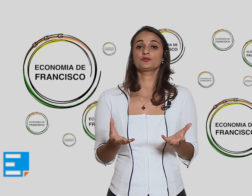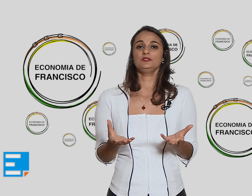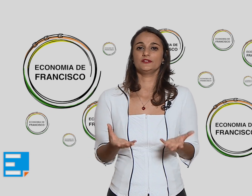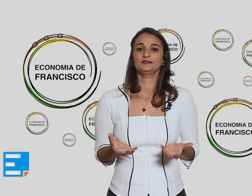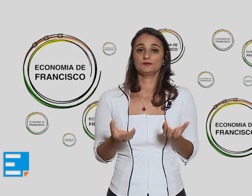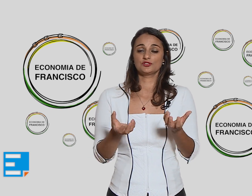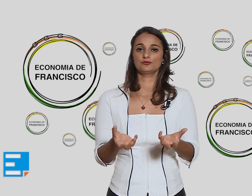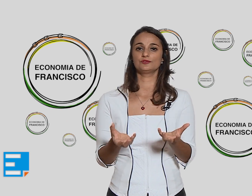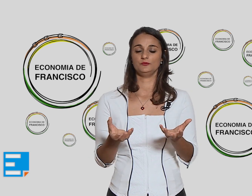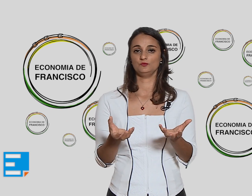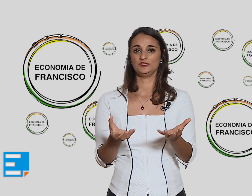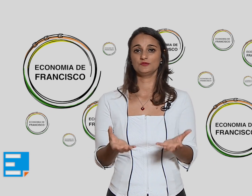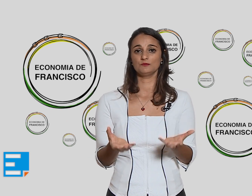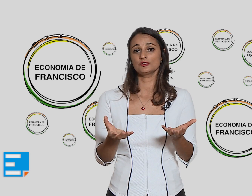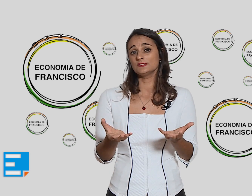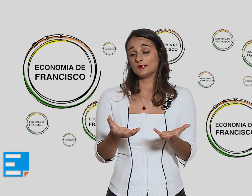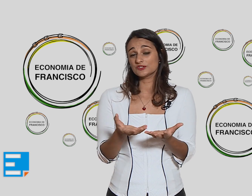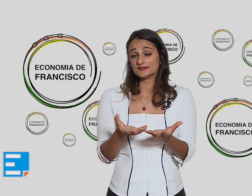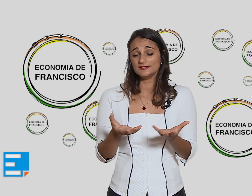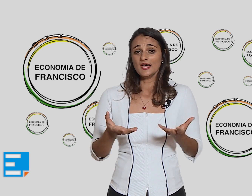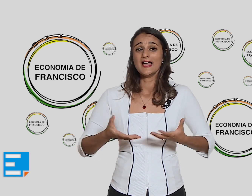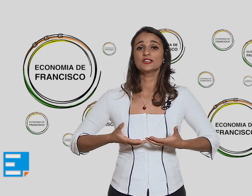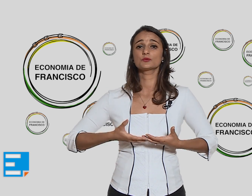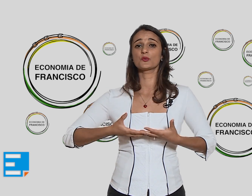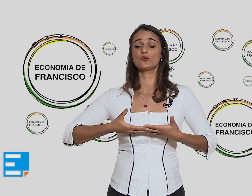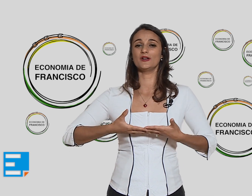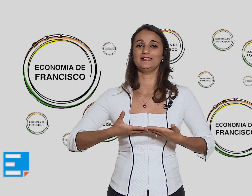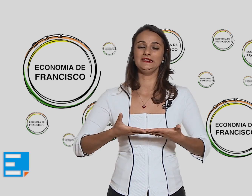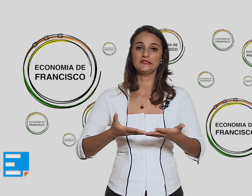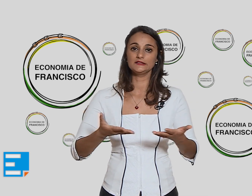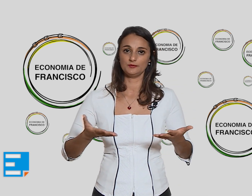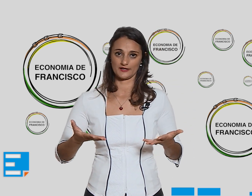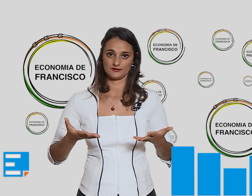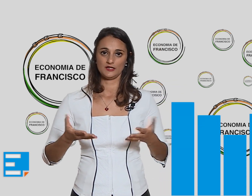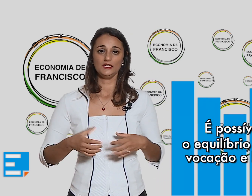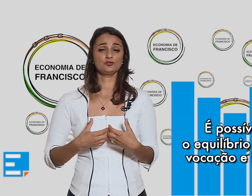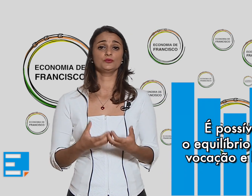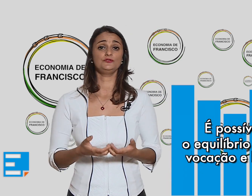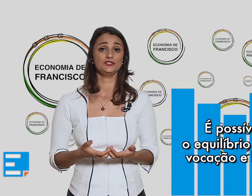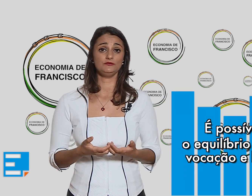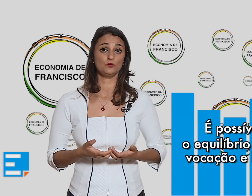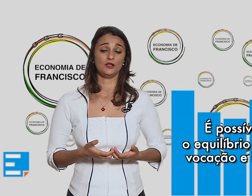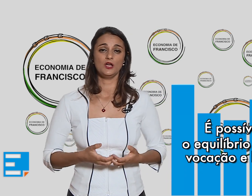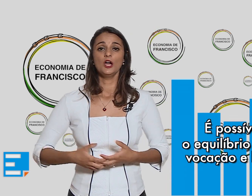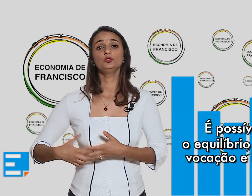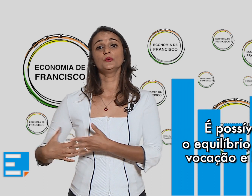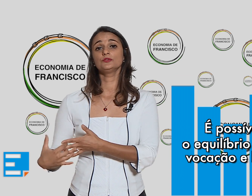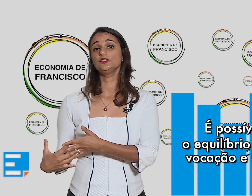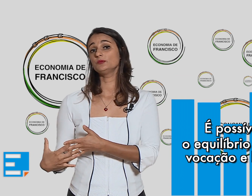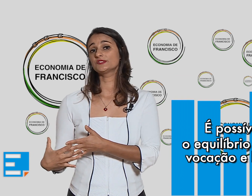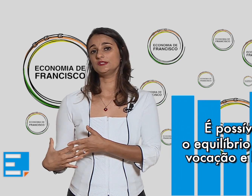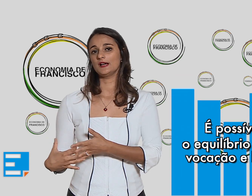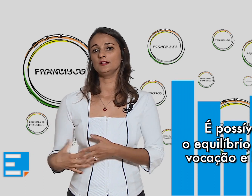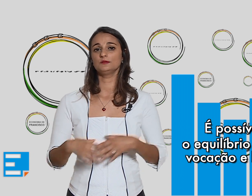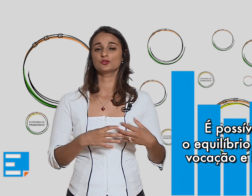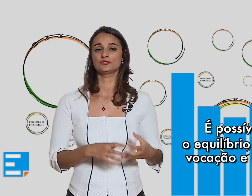é possível termos as duas ao mesmo tempo, temos é de as procurar e equilibrar. Isto do ponto de vista individual. Do ponto de